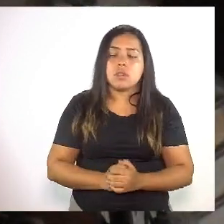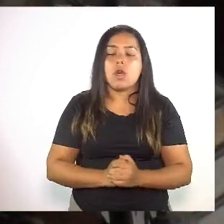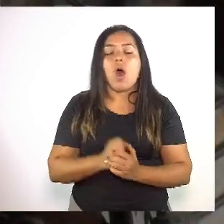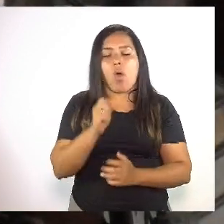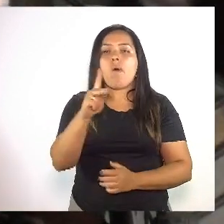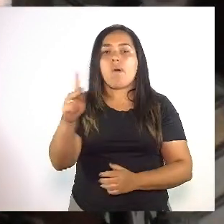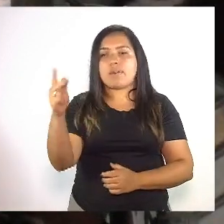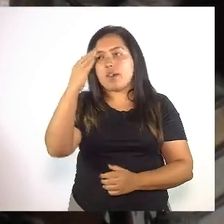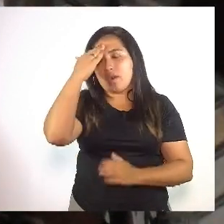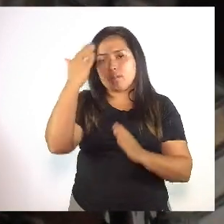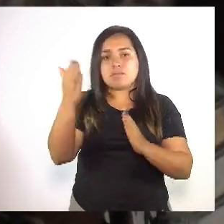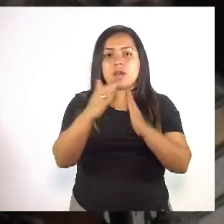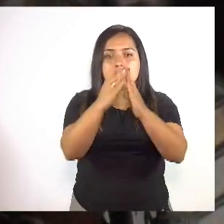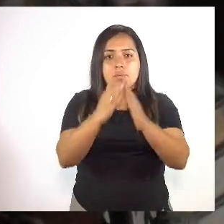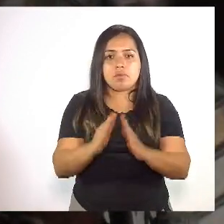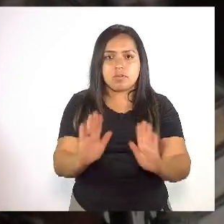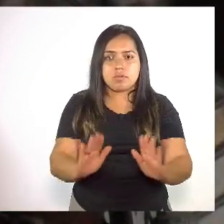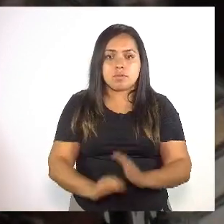Por favor.